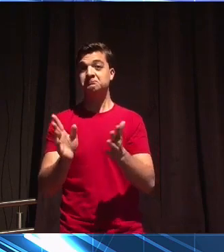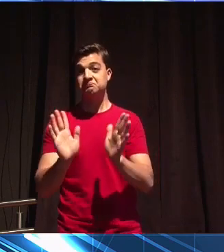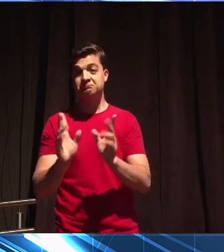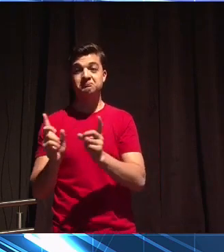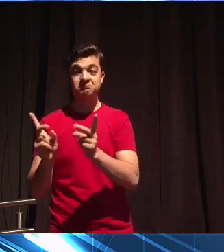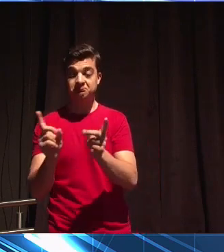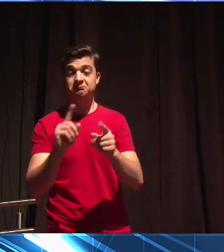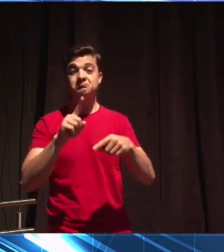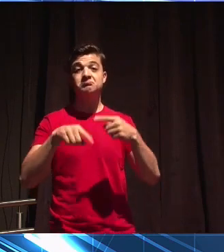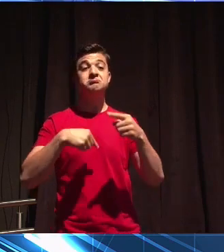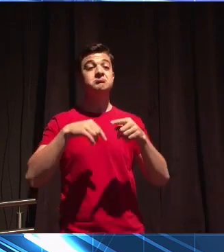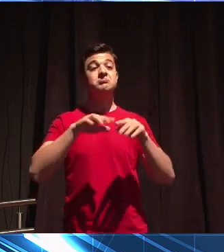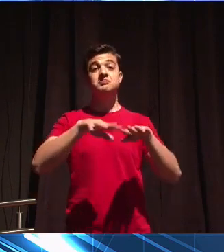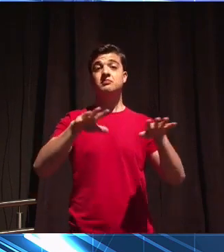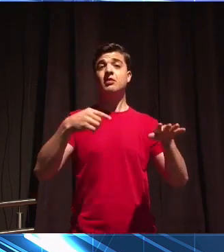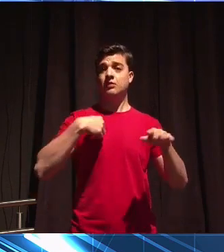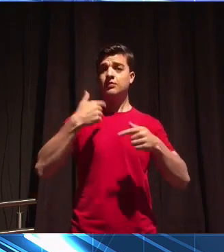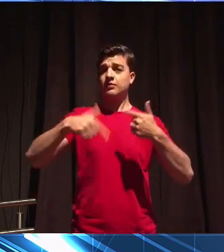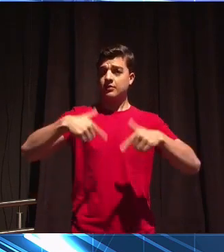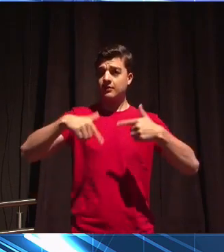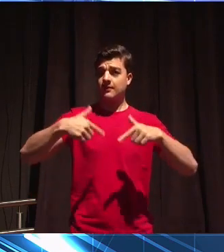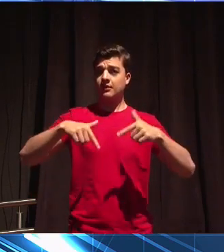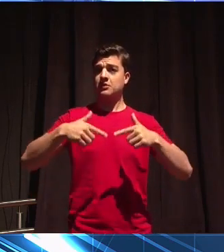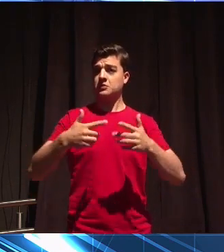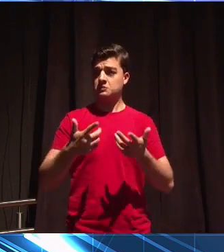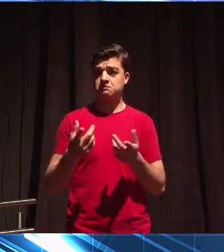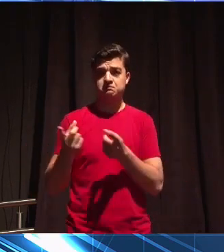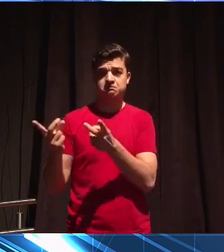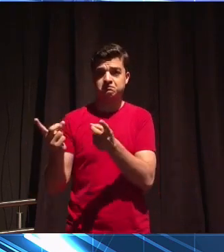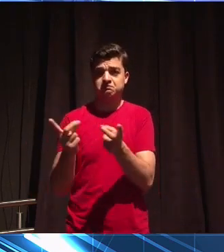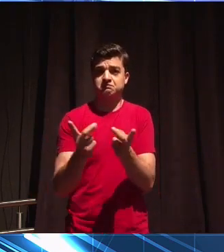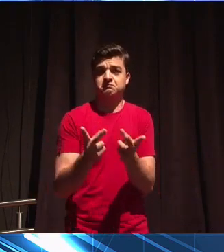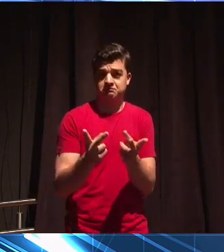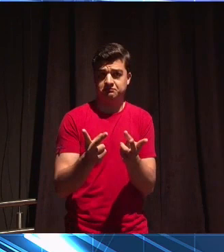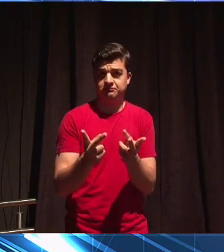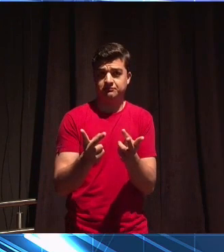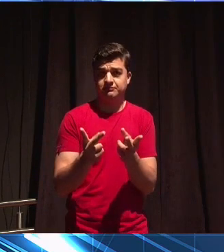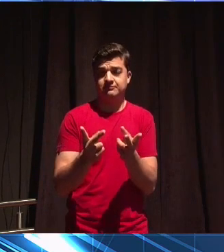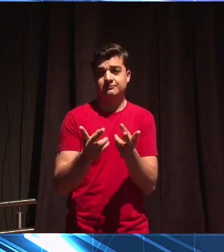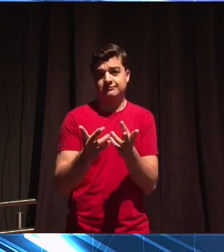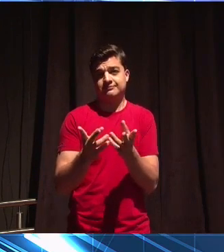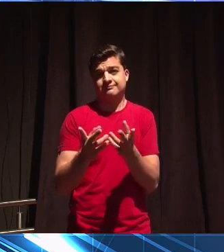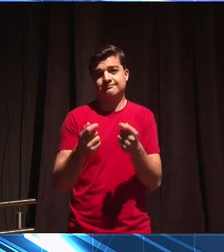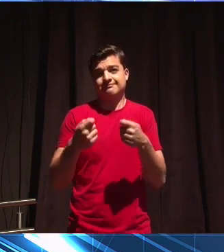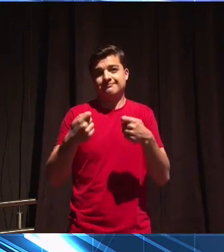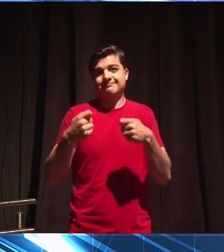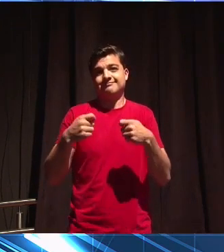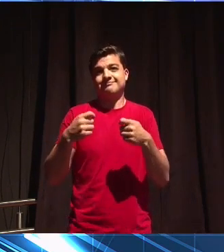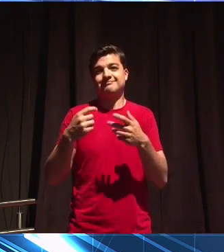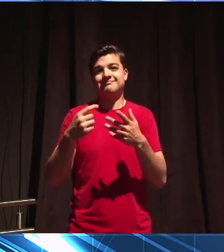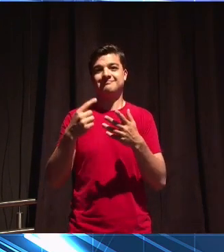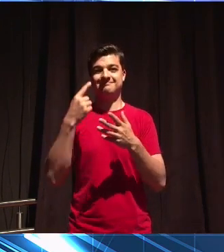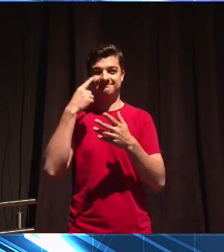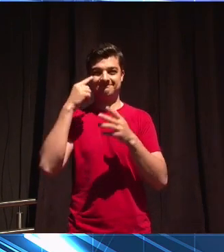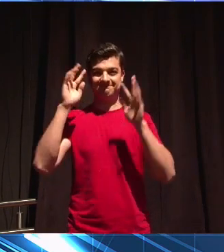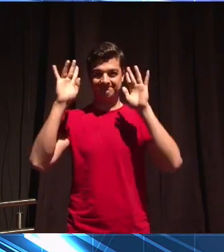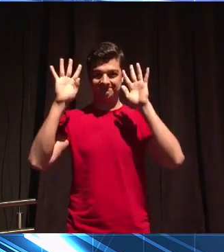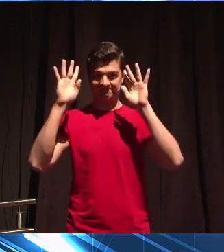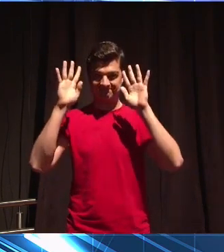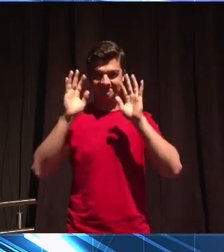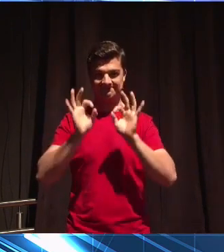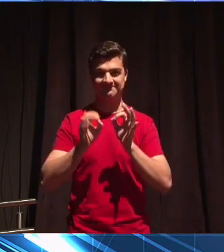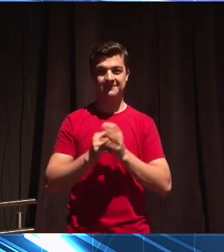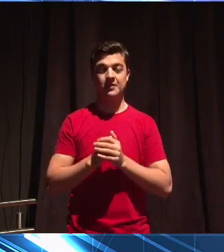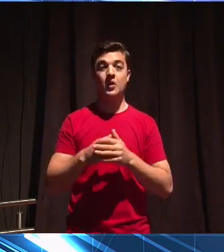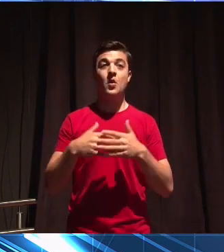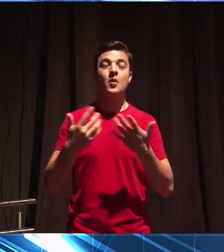digital muito alta, faço um reconhecimento de emoções muito grande, eu também estou conseguindo lidar com algum estado mental. Posso não chamar de